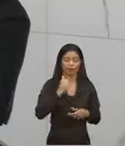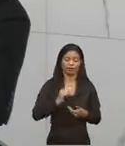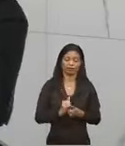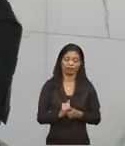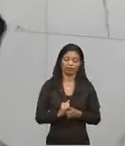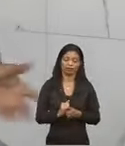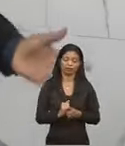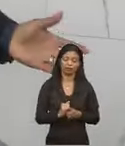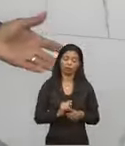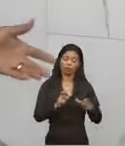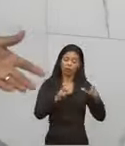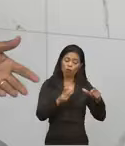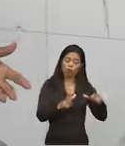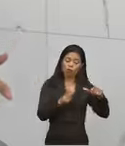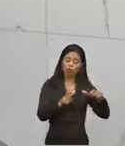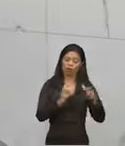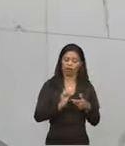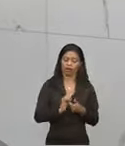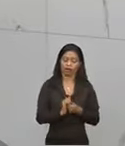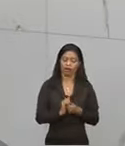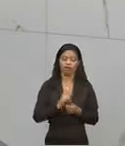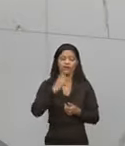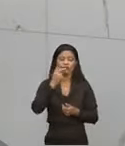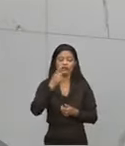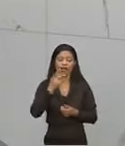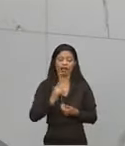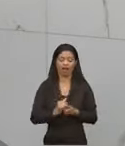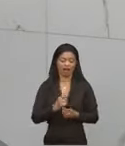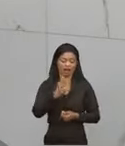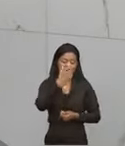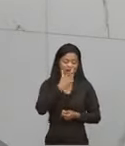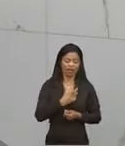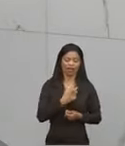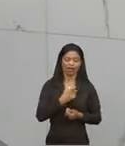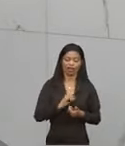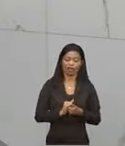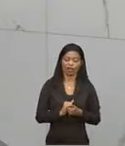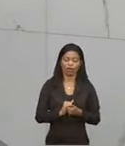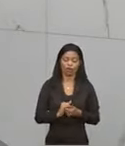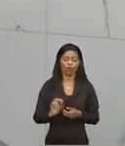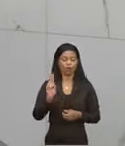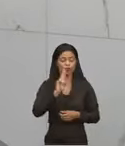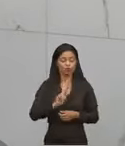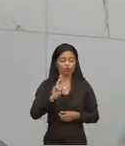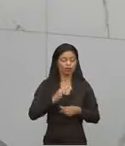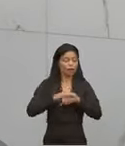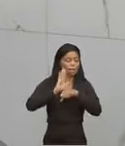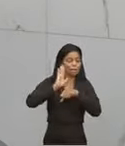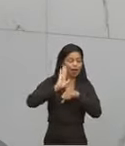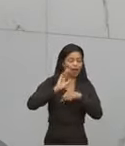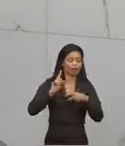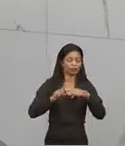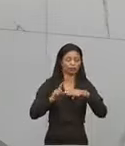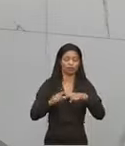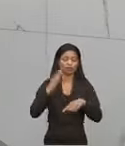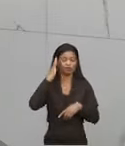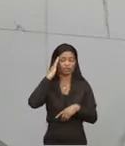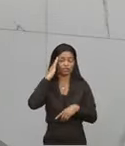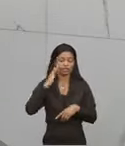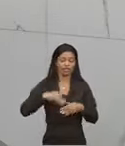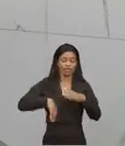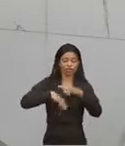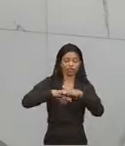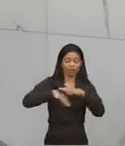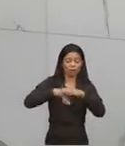Jamerson. Agora, eu tenho de falar, eu vou usufruir mais daquele instrumento do que a Vossa Excelência, porque pelo menos eu sei a bola ainda, né, Divan? E